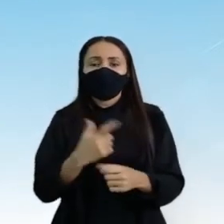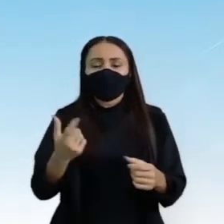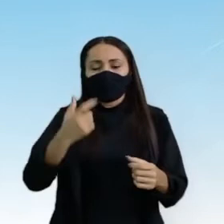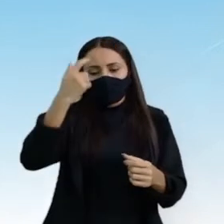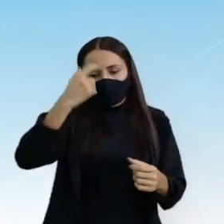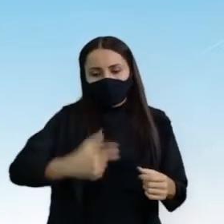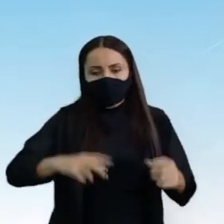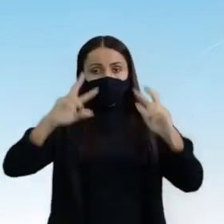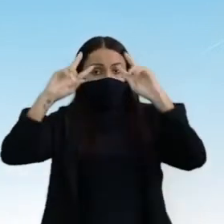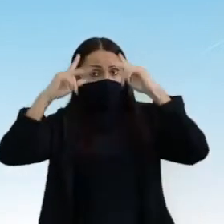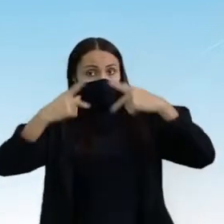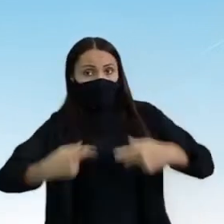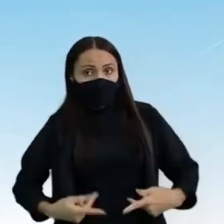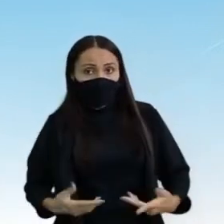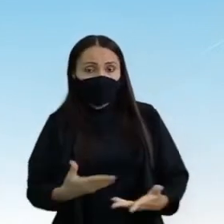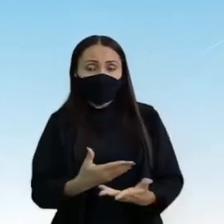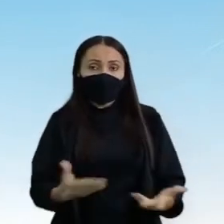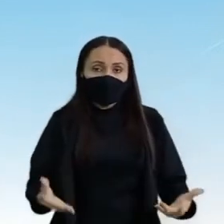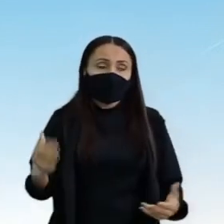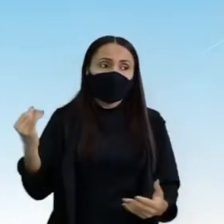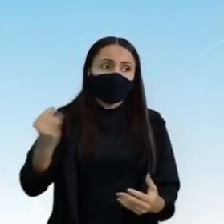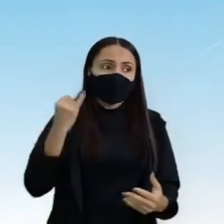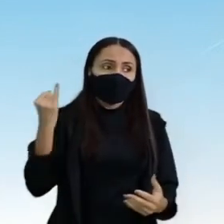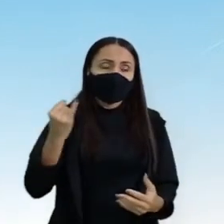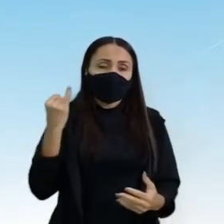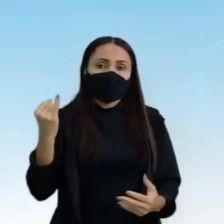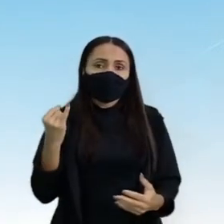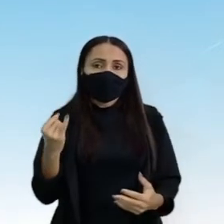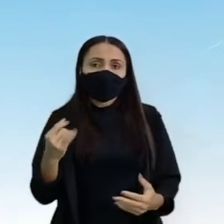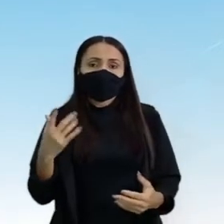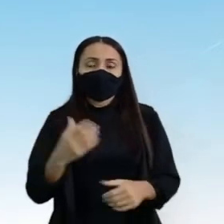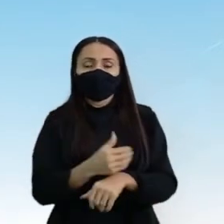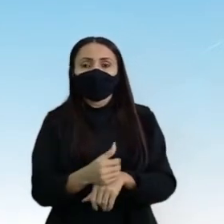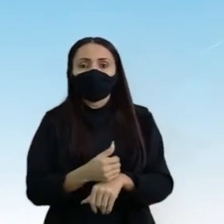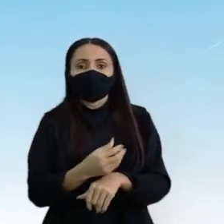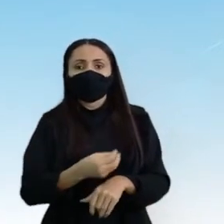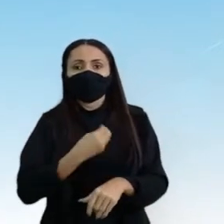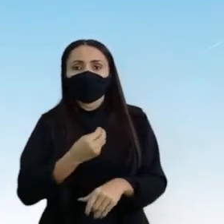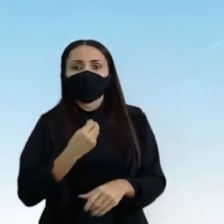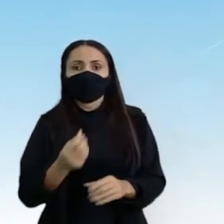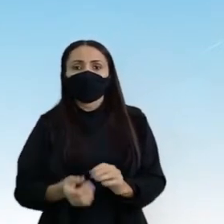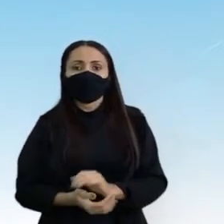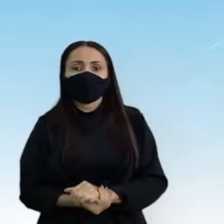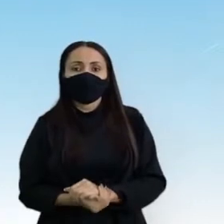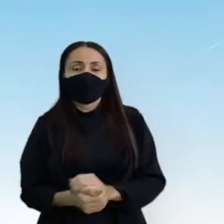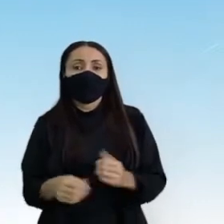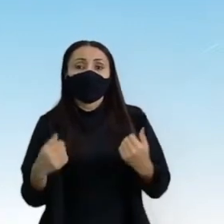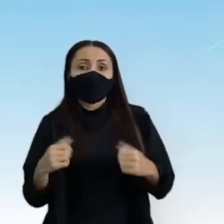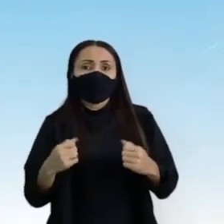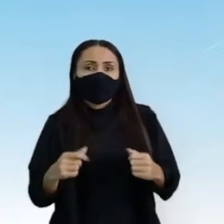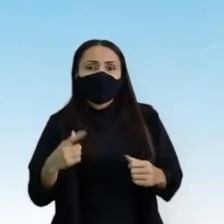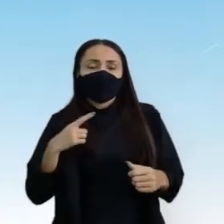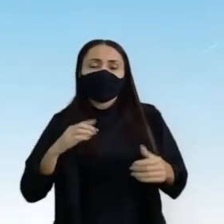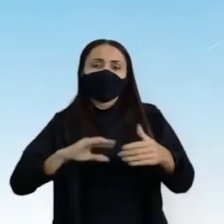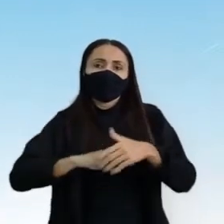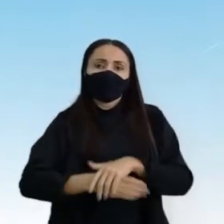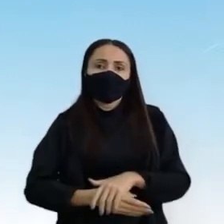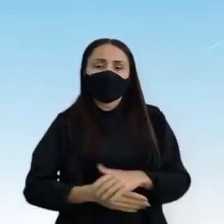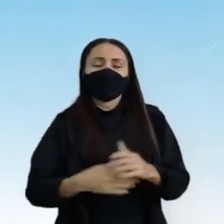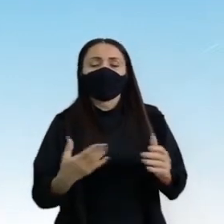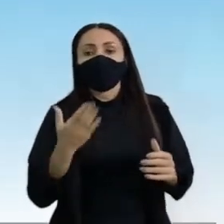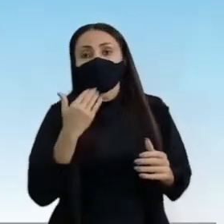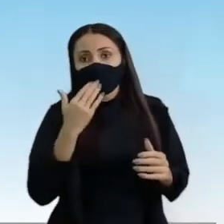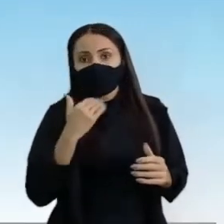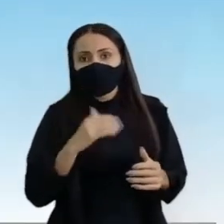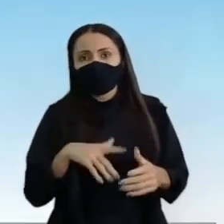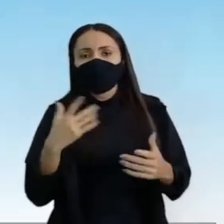comportamento humano, ele é importante para a nossa qualidade de vida. Então, precisamos ter bons hábitos alimentares,